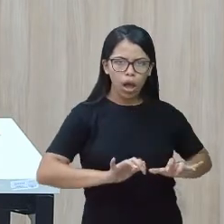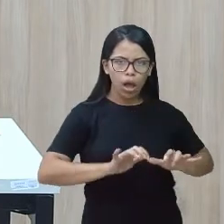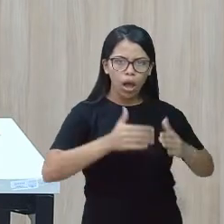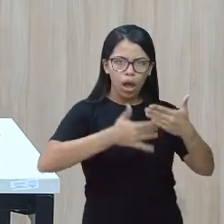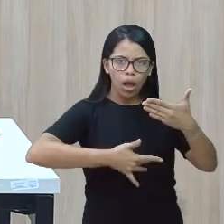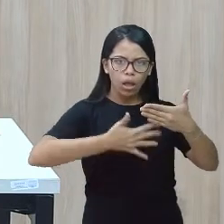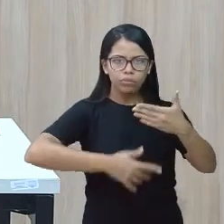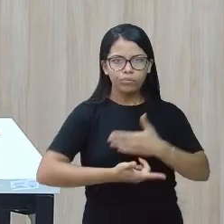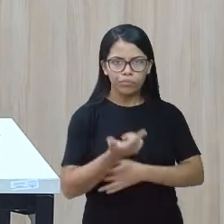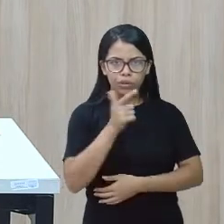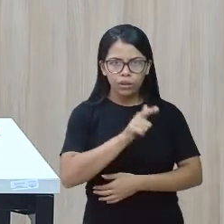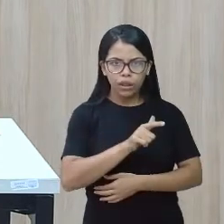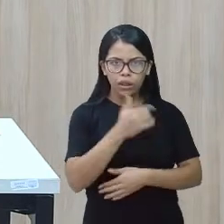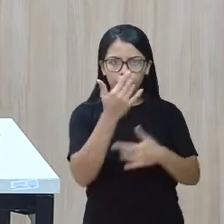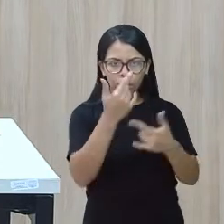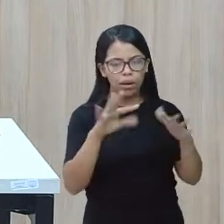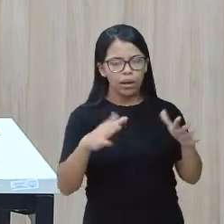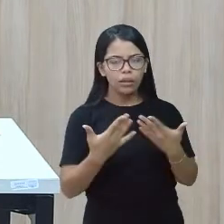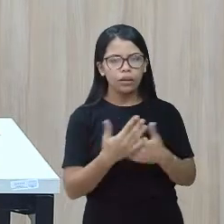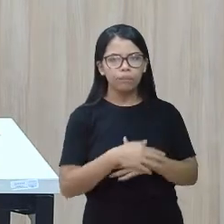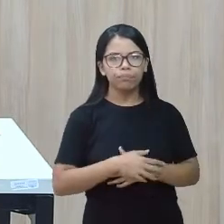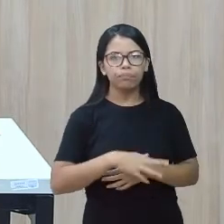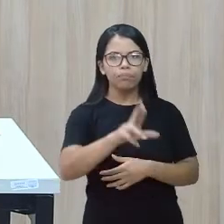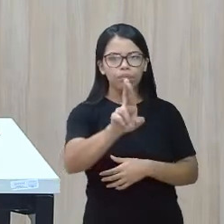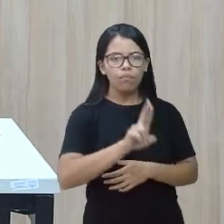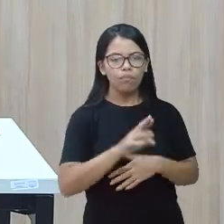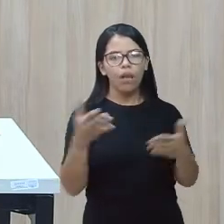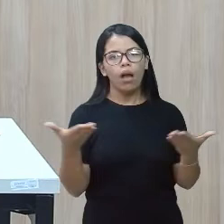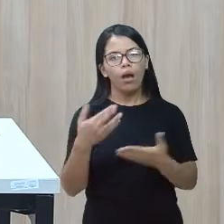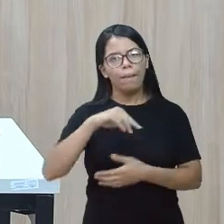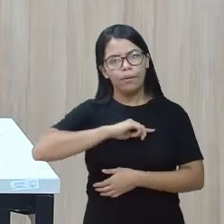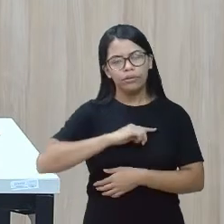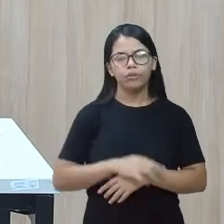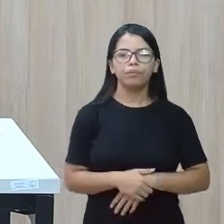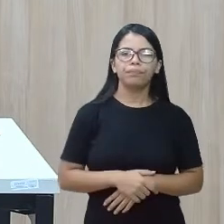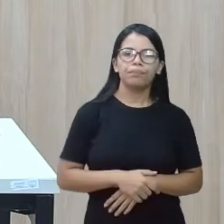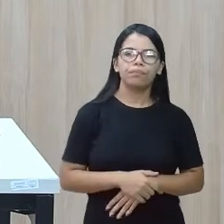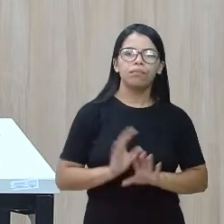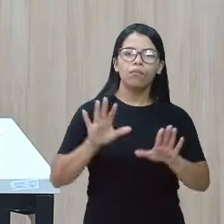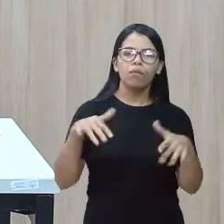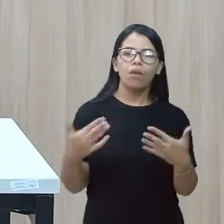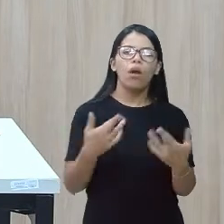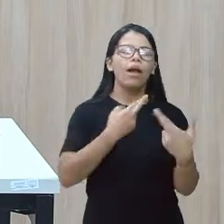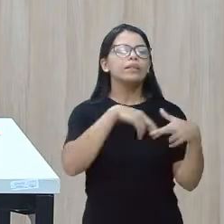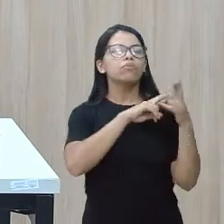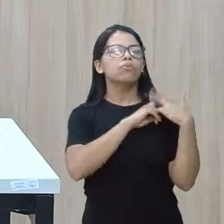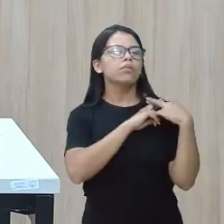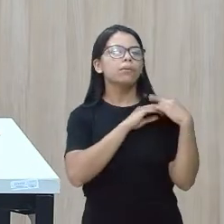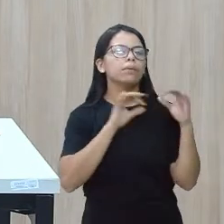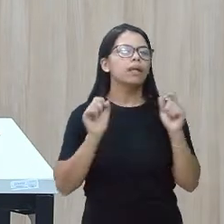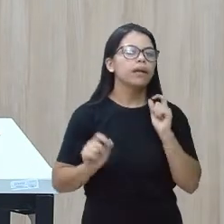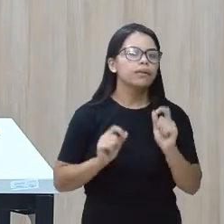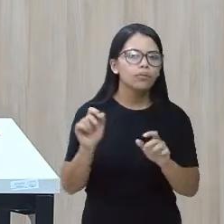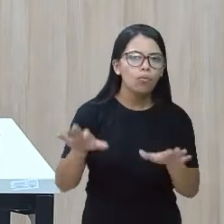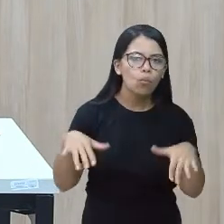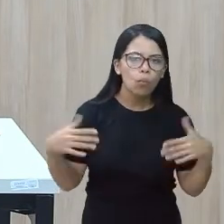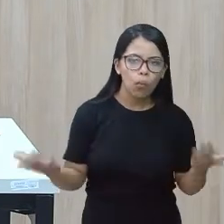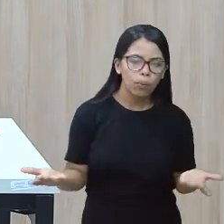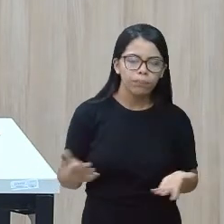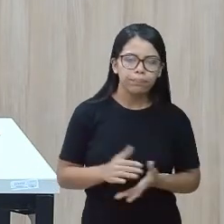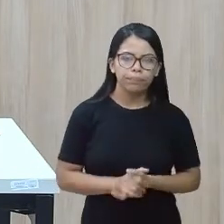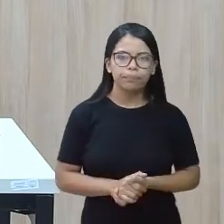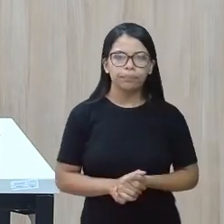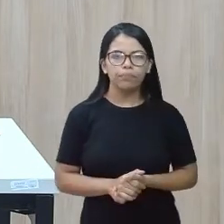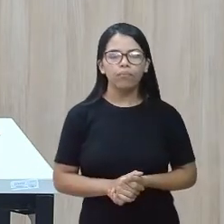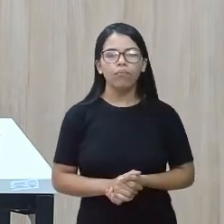função? Escreve aí qual é a função que você acha que é responsabilidade do sistema respiratório. E